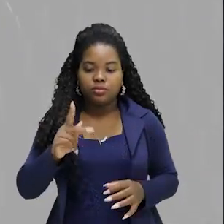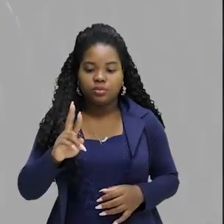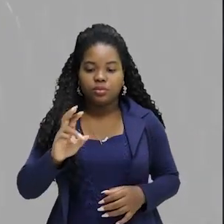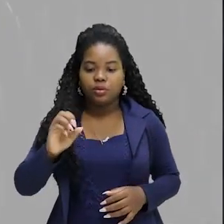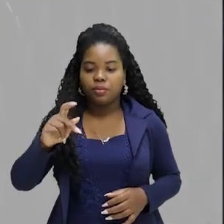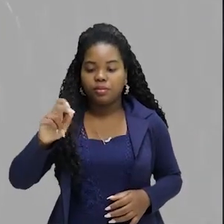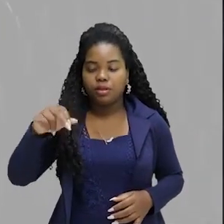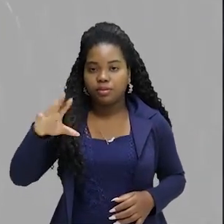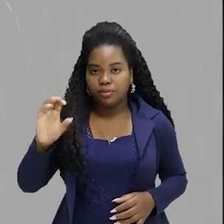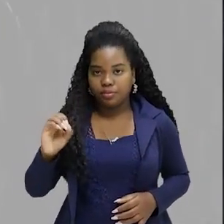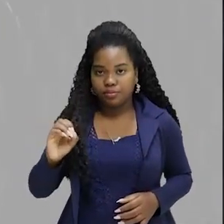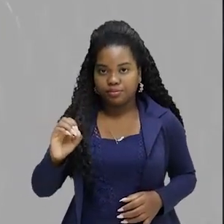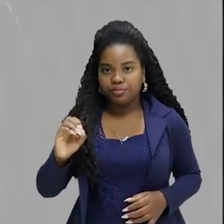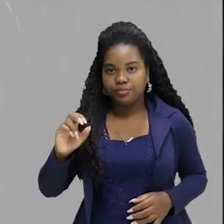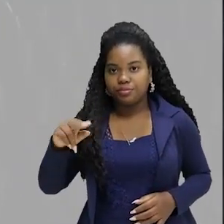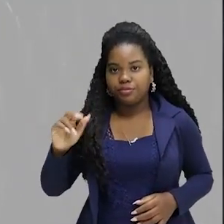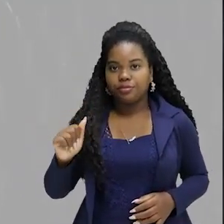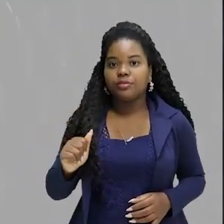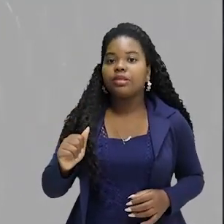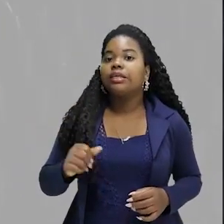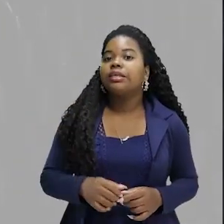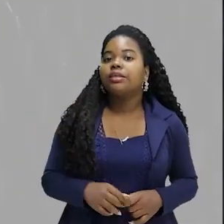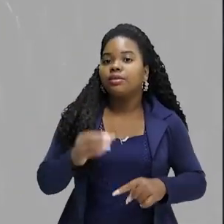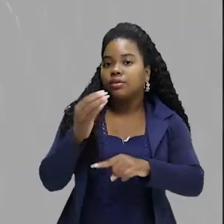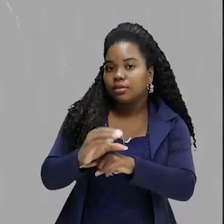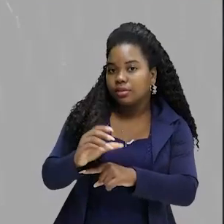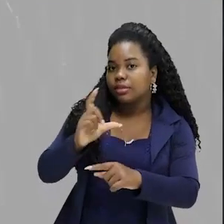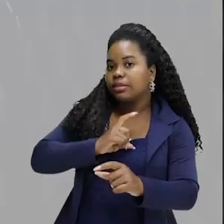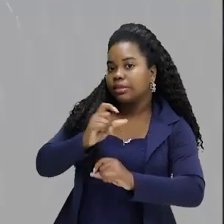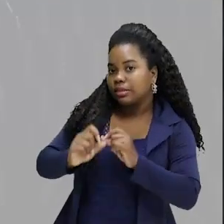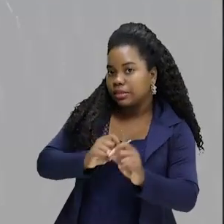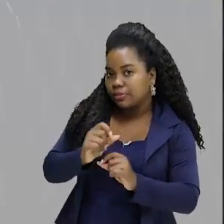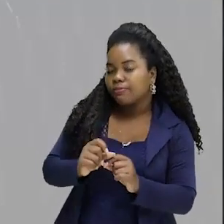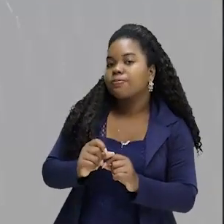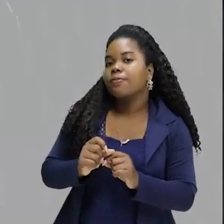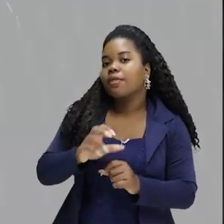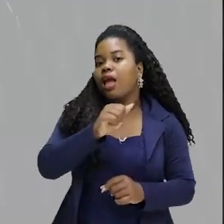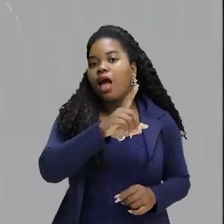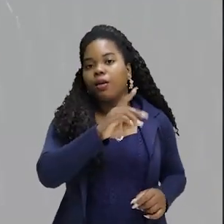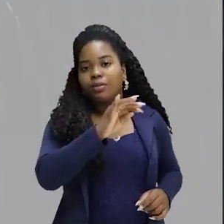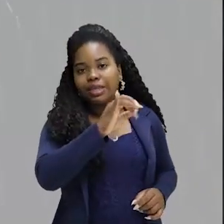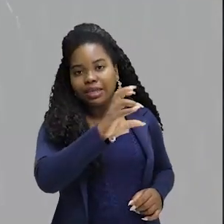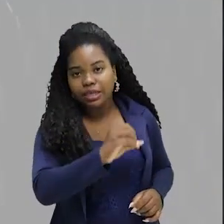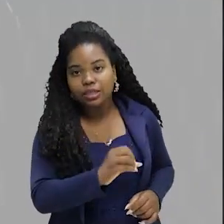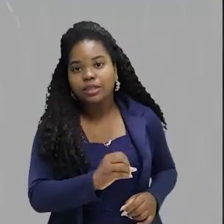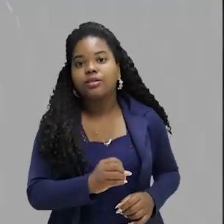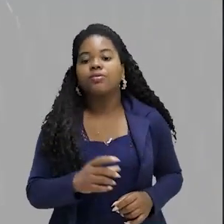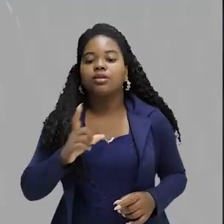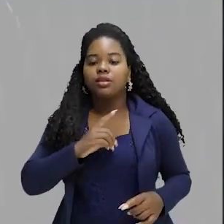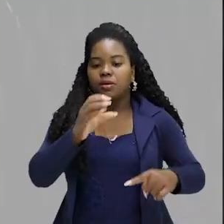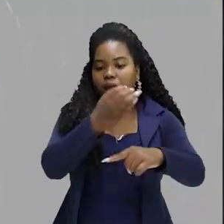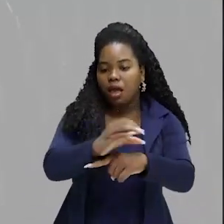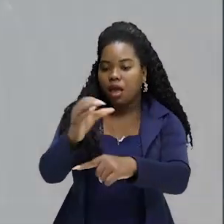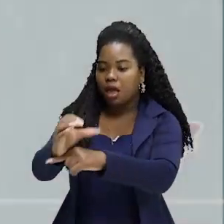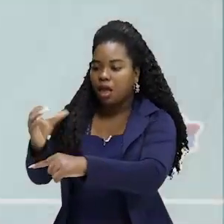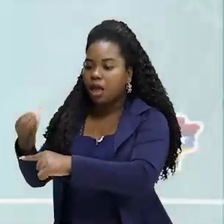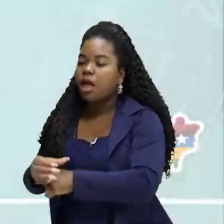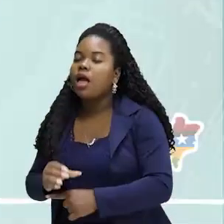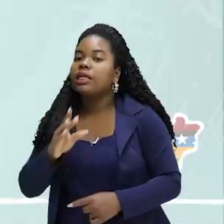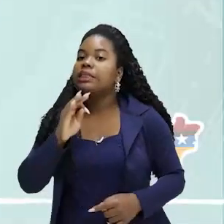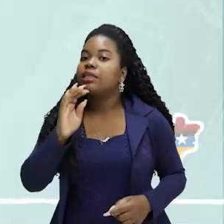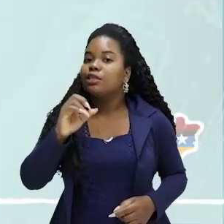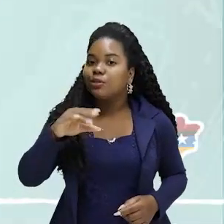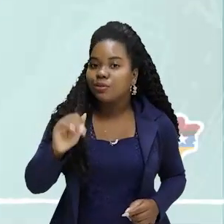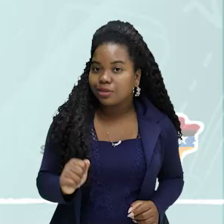propanona, certo? Então, carbonila na extremidade da cadeia, aldeído. Entre carbonos, cetona.